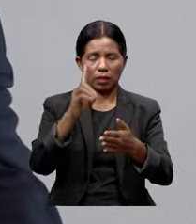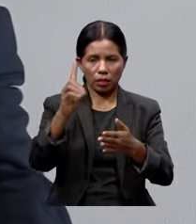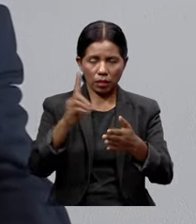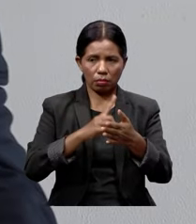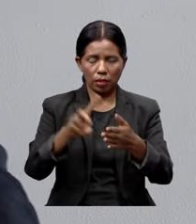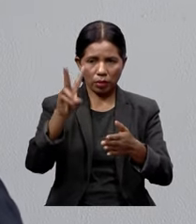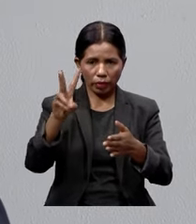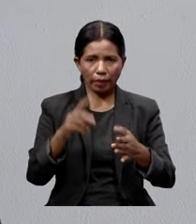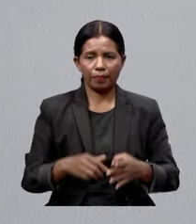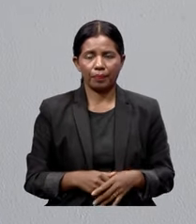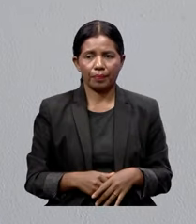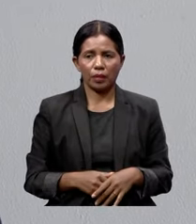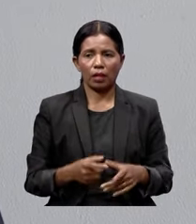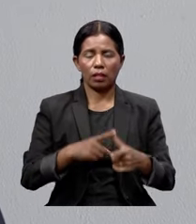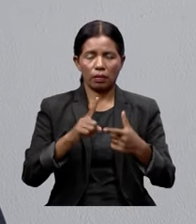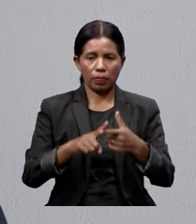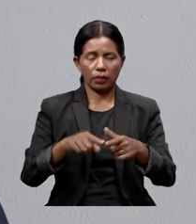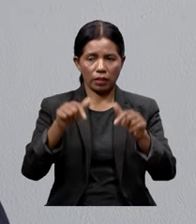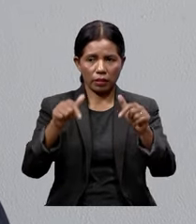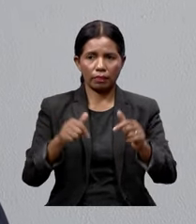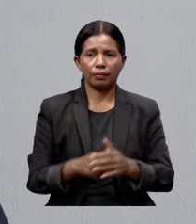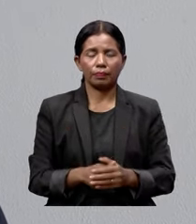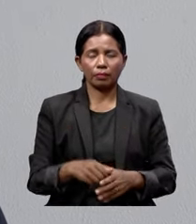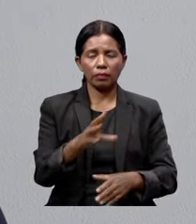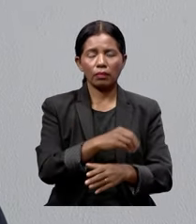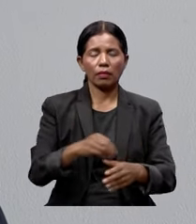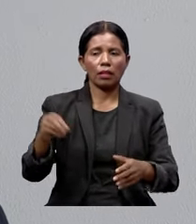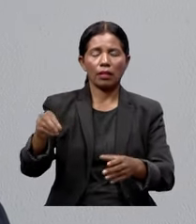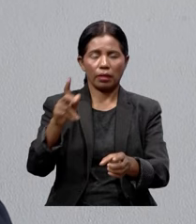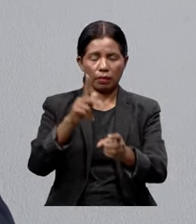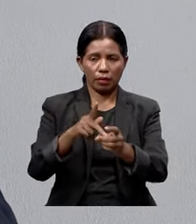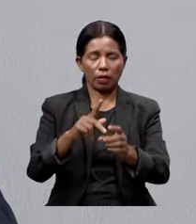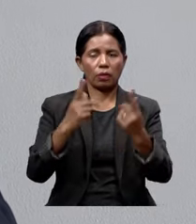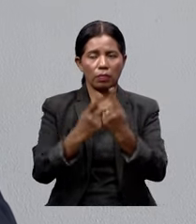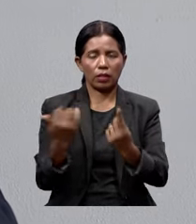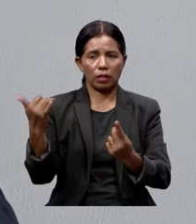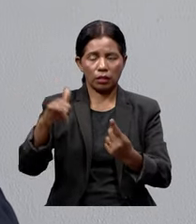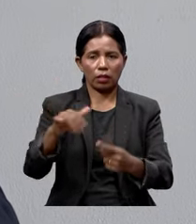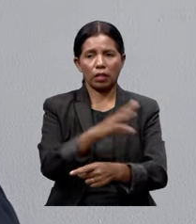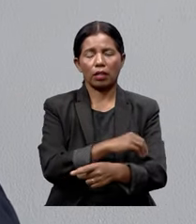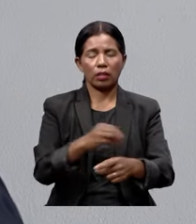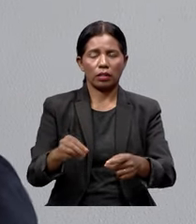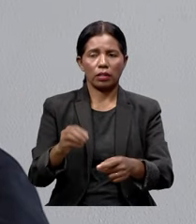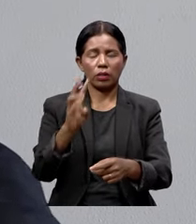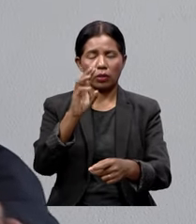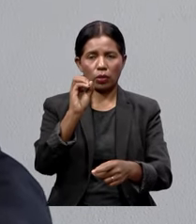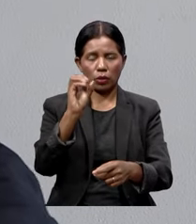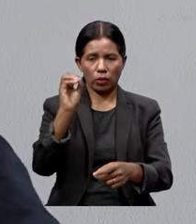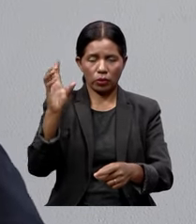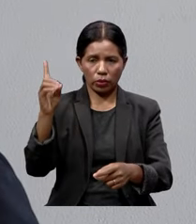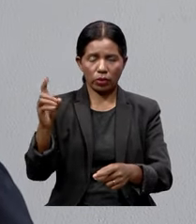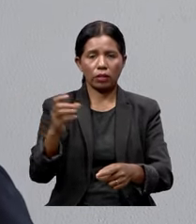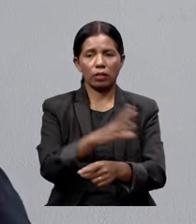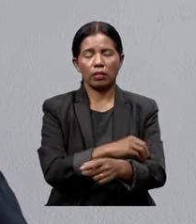rua. Depois de Dané, Sunrise Joint Venture, Kata, Companhia Sira Timor-Gap, Woodside, Osaka, se